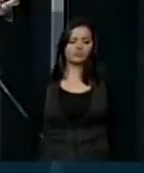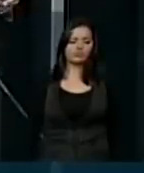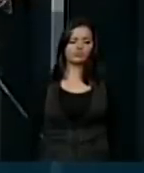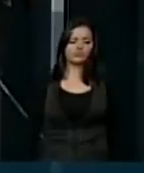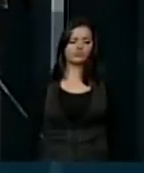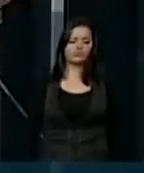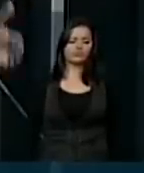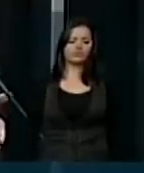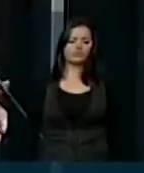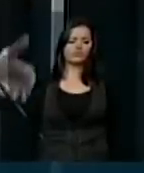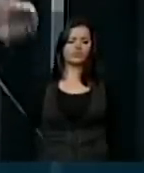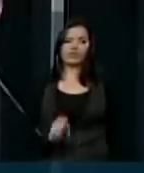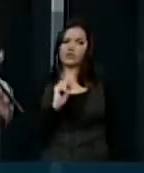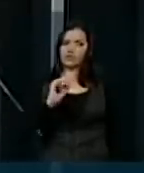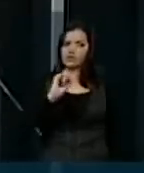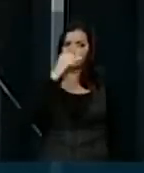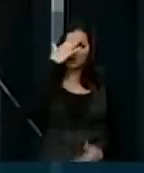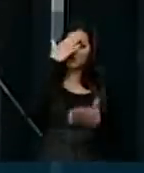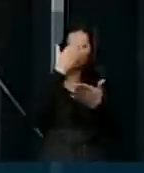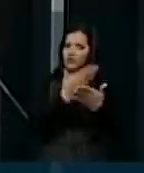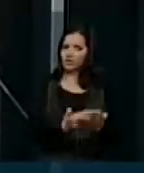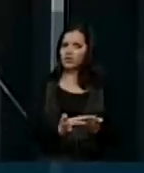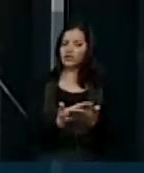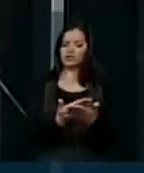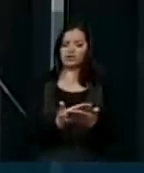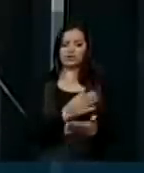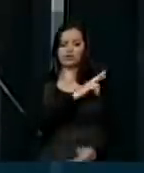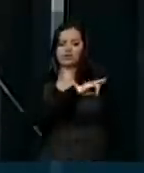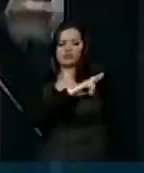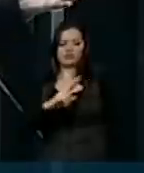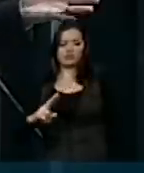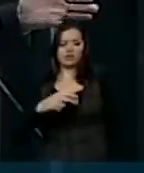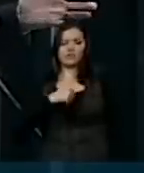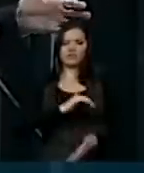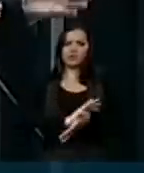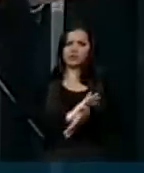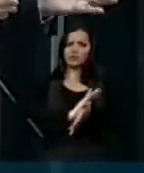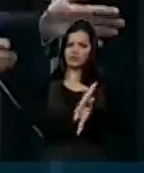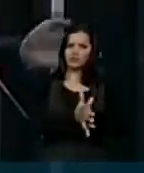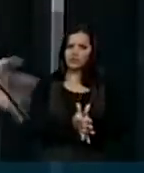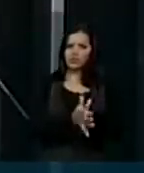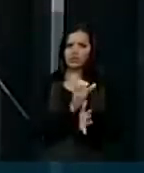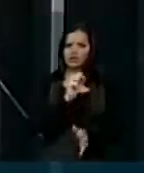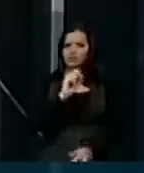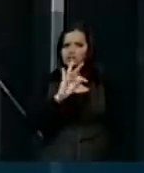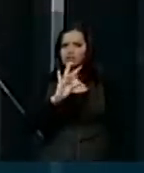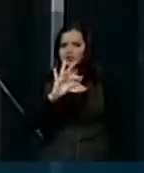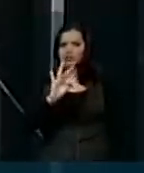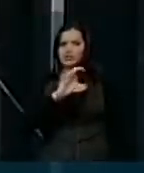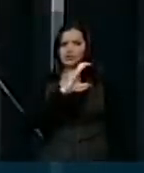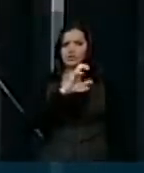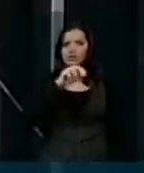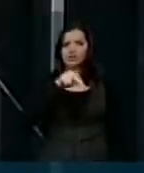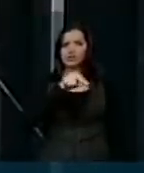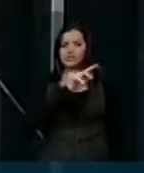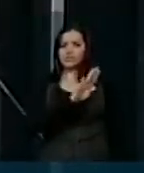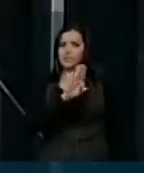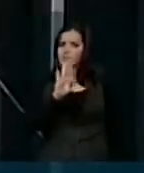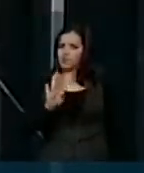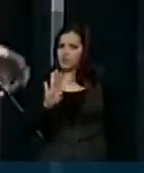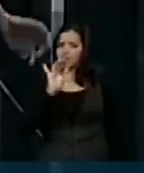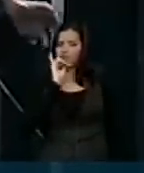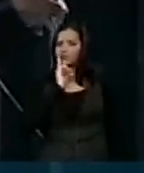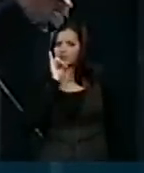seja discriminatório e preconceituoso, que uma instituição, por exemplo, como a CNBB,